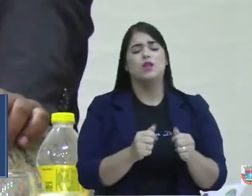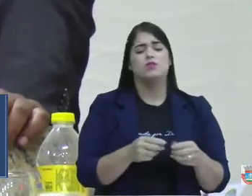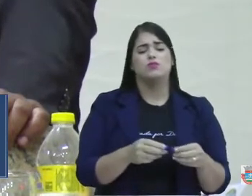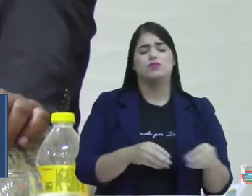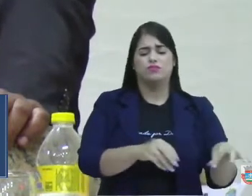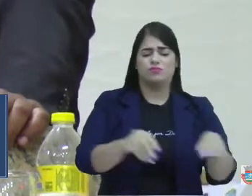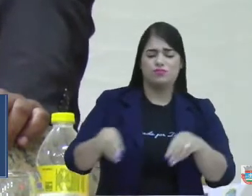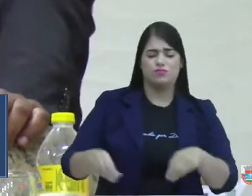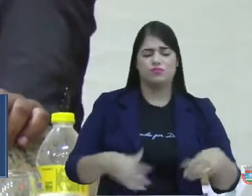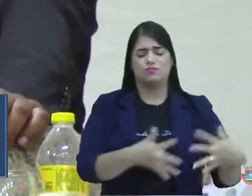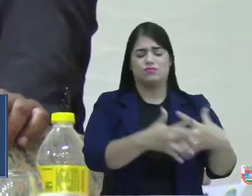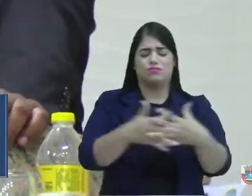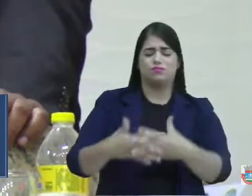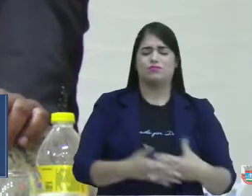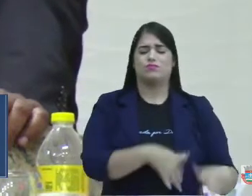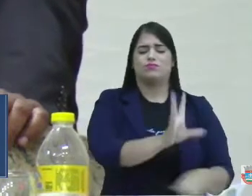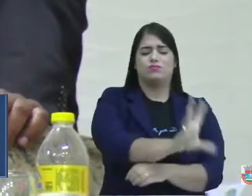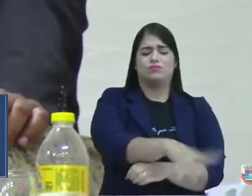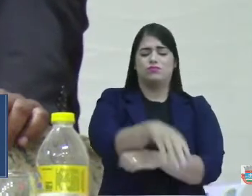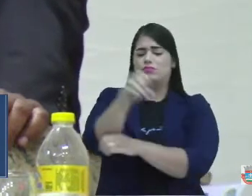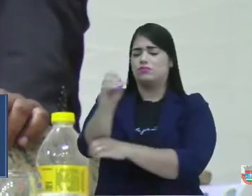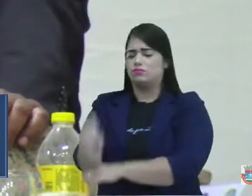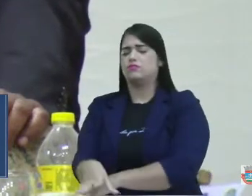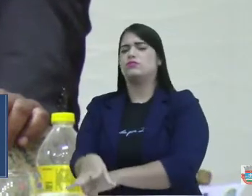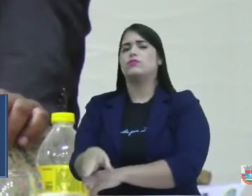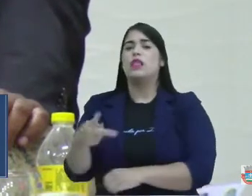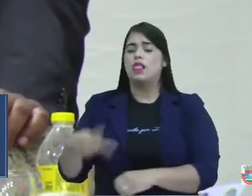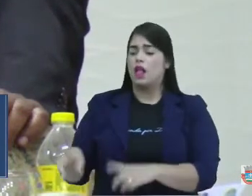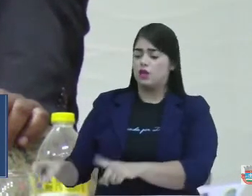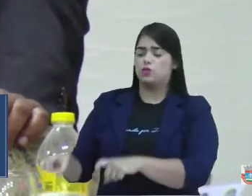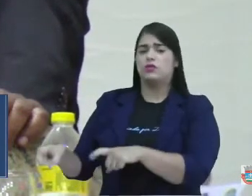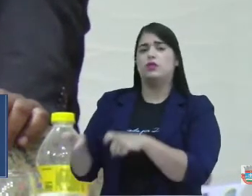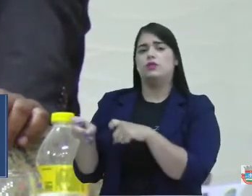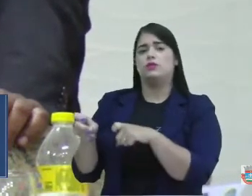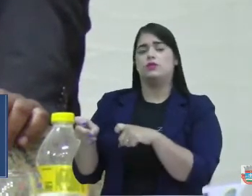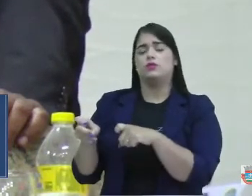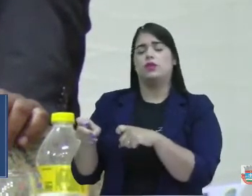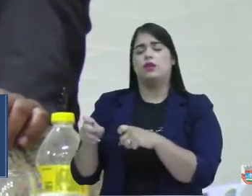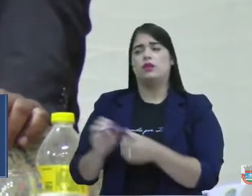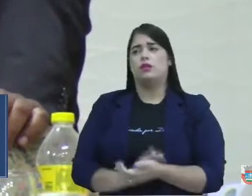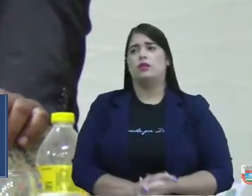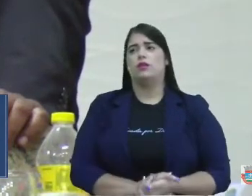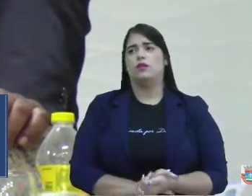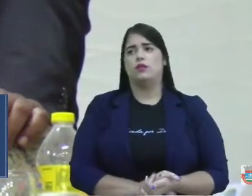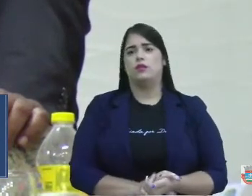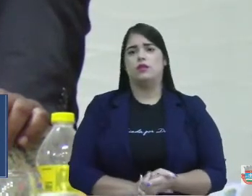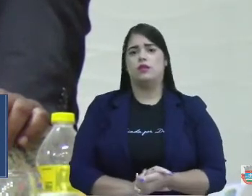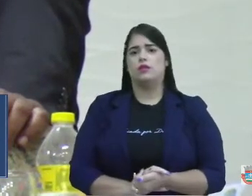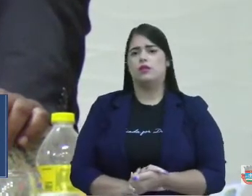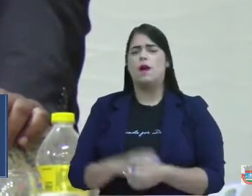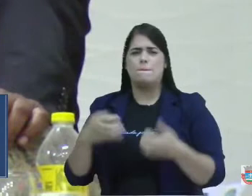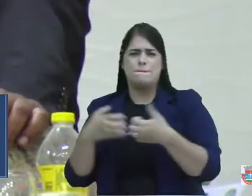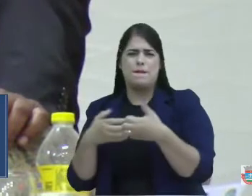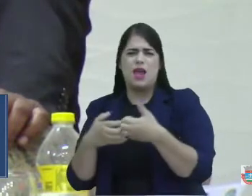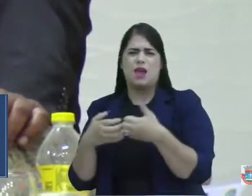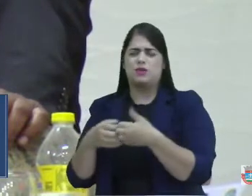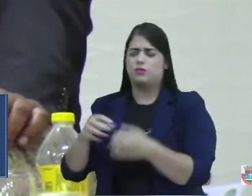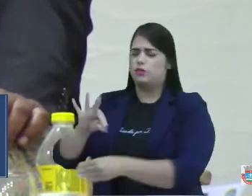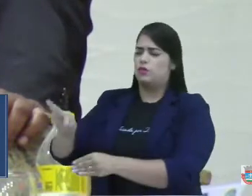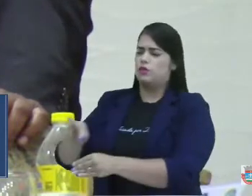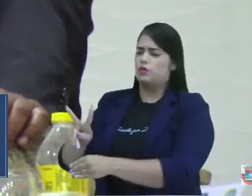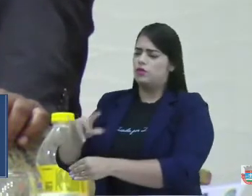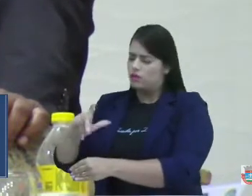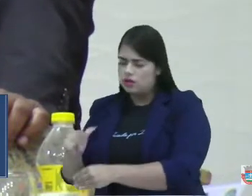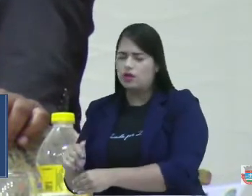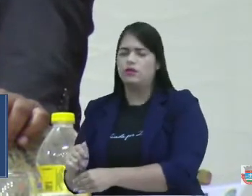naquela região ali, aquela parte baixa ali do sítio, ali próximo à Vila do Espírito Santo, descendo para o sítio Alto Ponto,